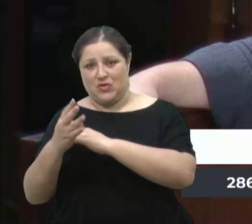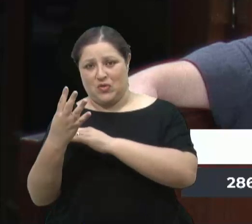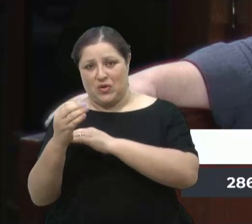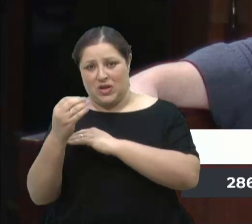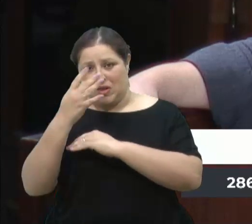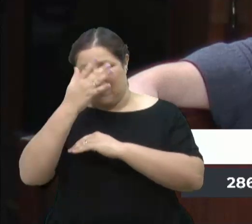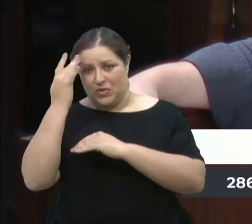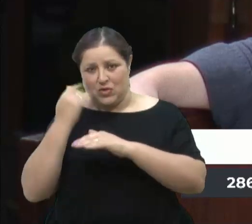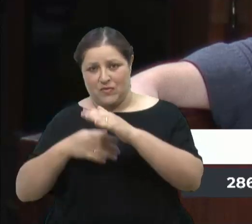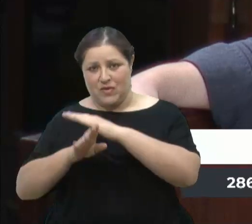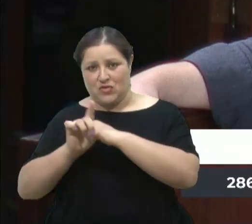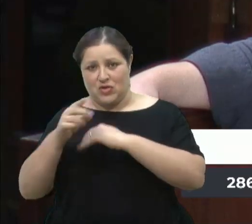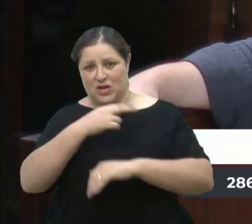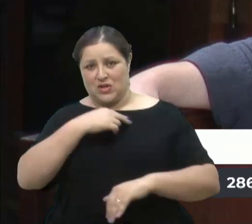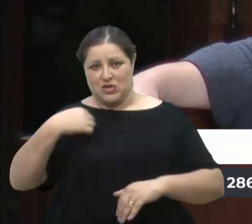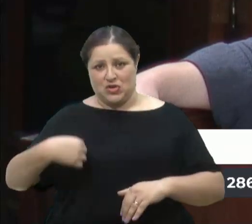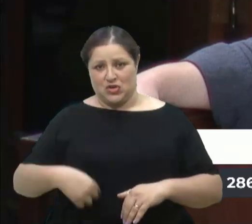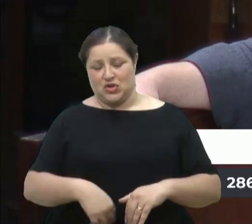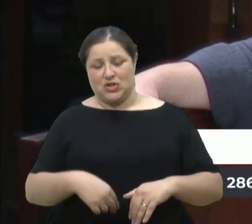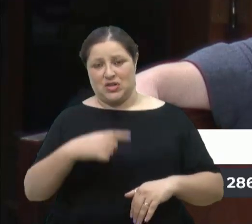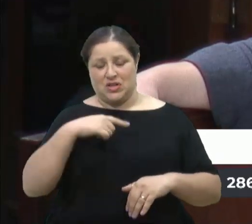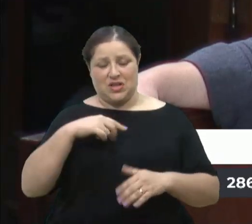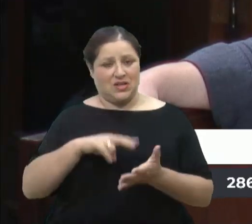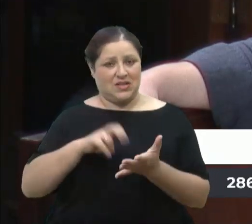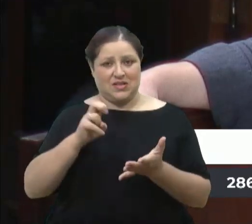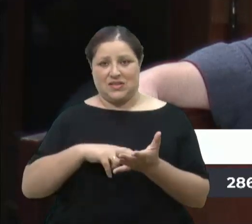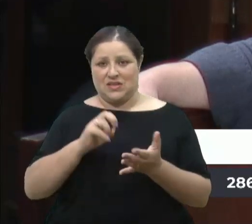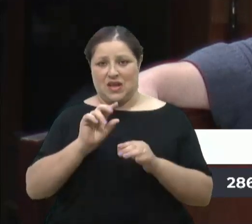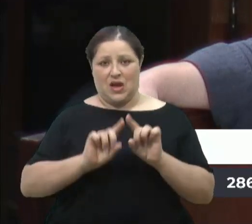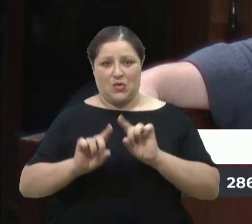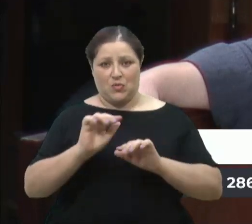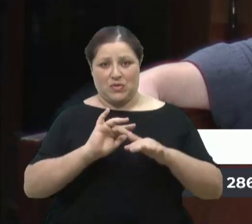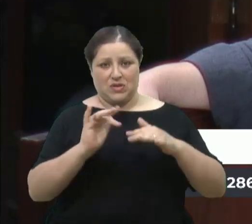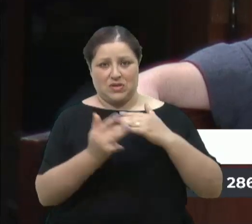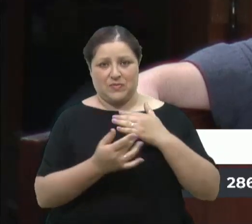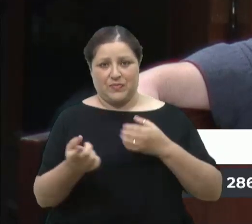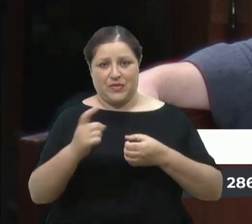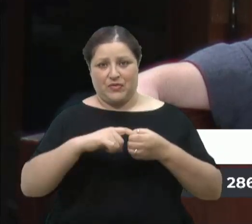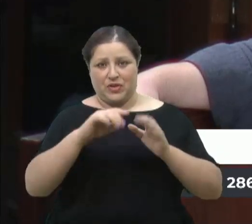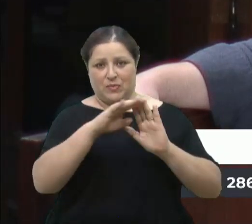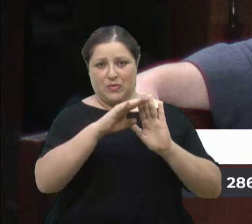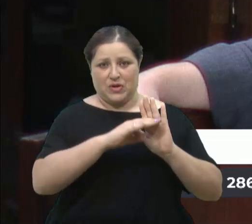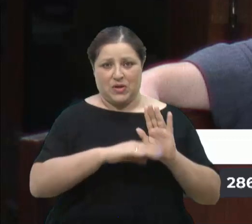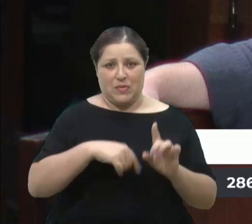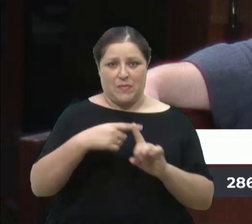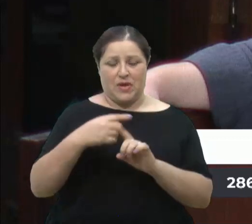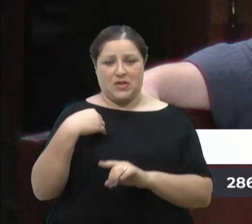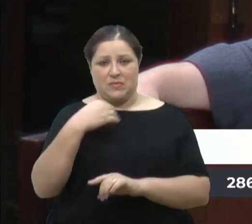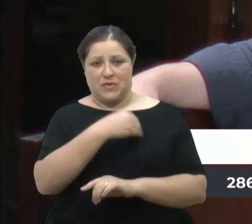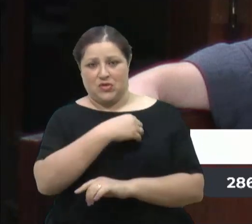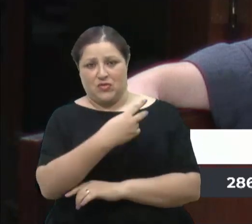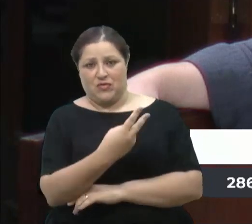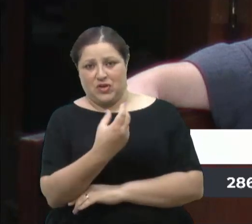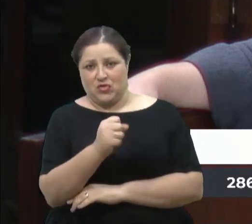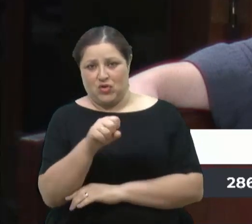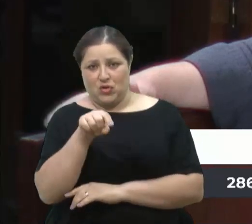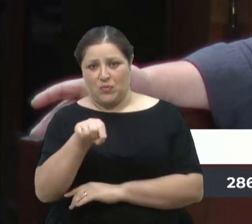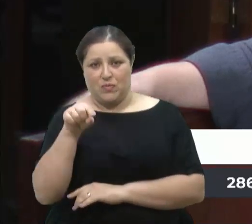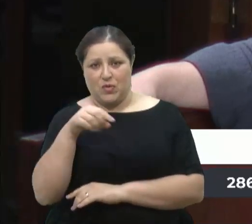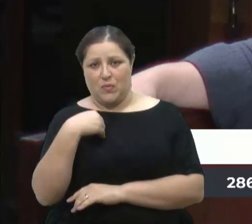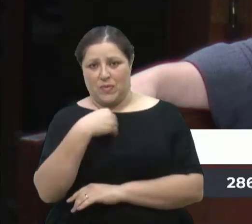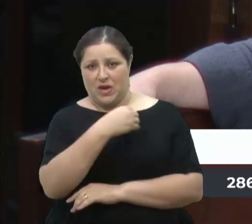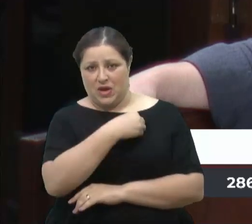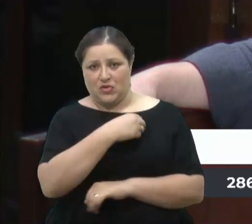comemorando aí comemorarem algumas redes sociais né A Volta do programa mais médico 28 mil médicos